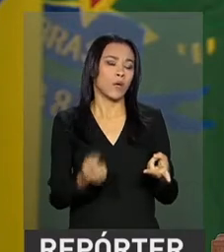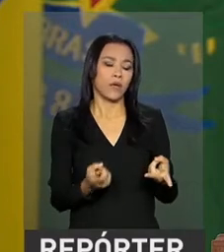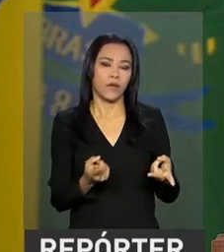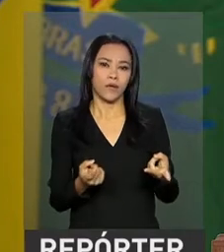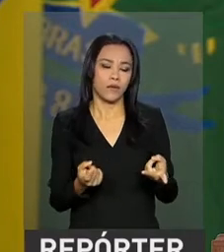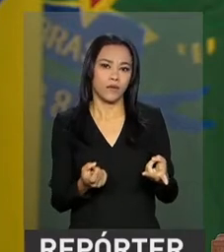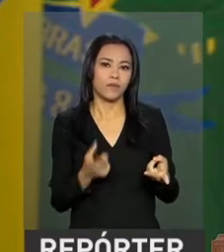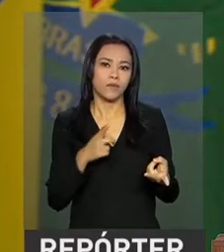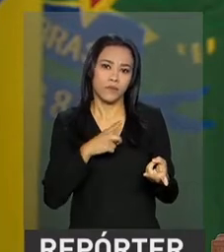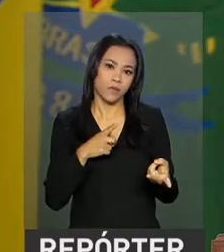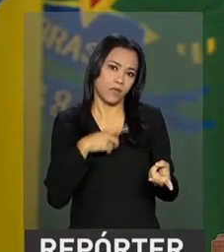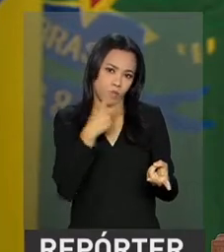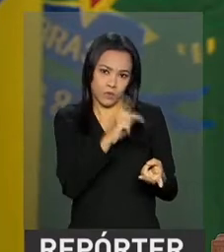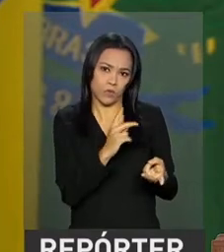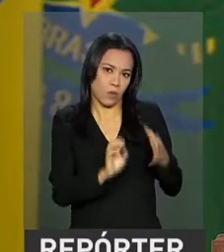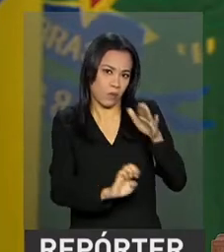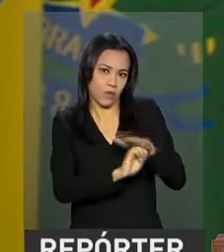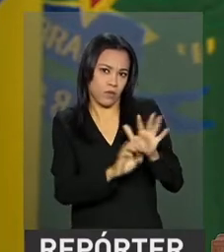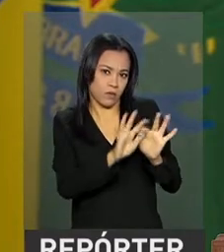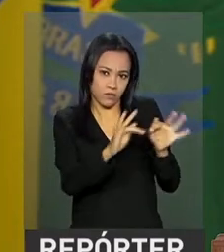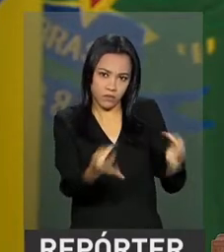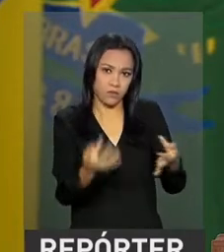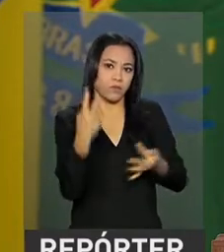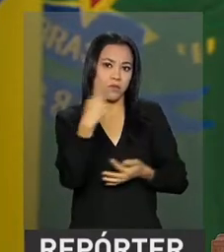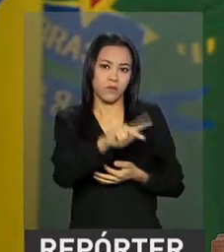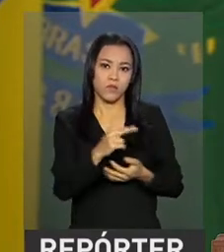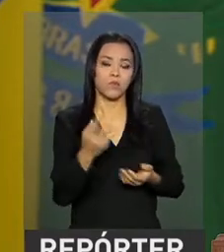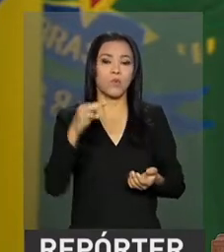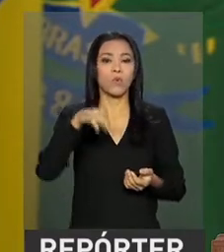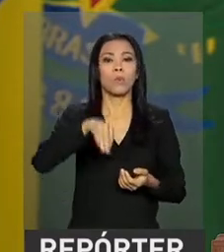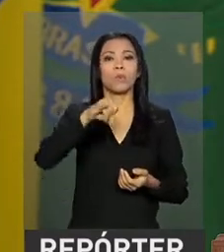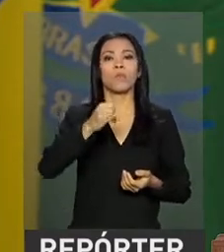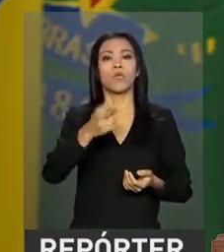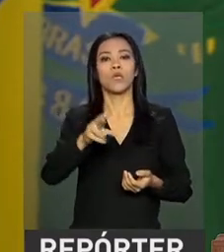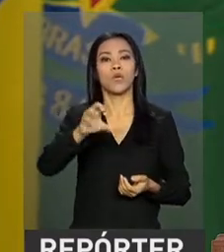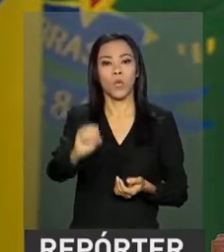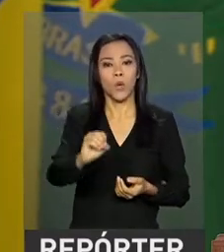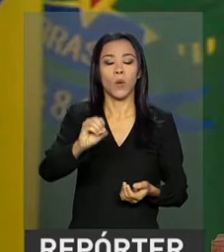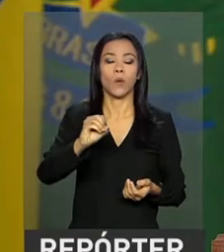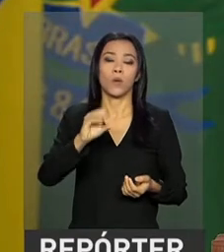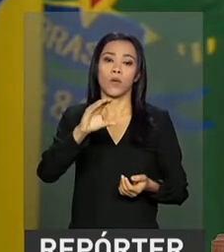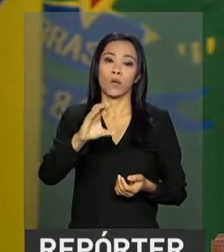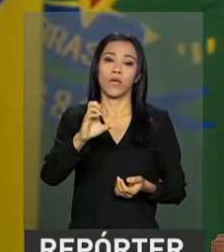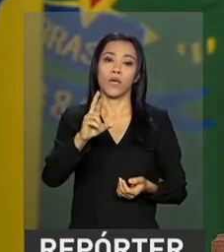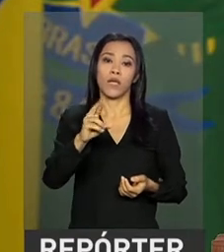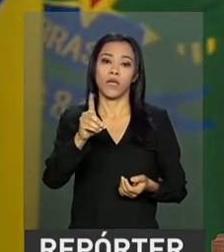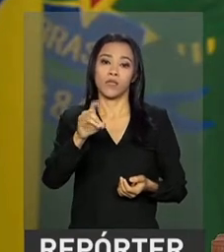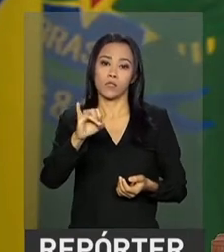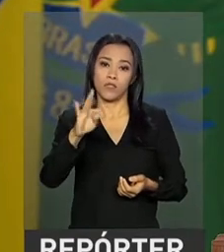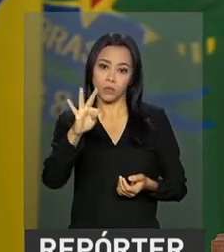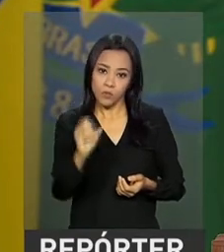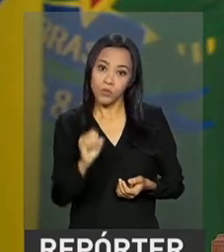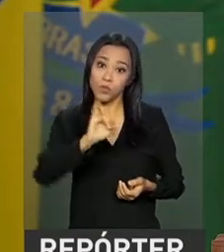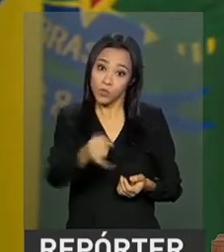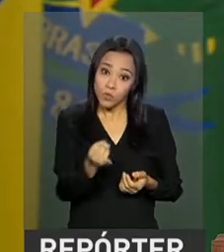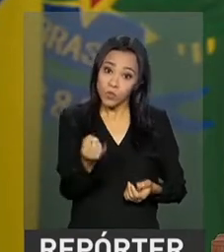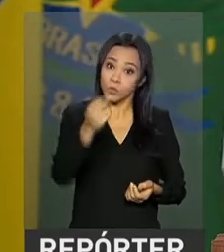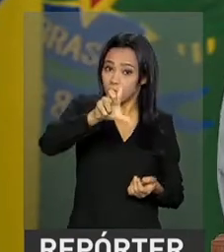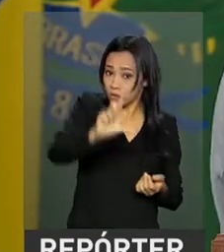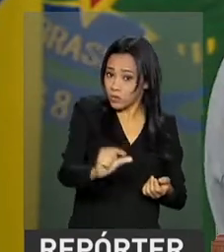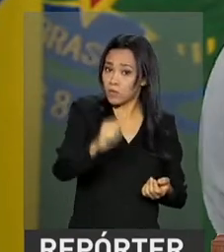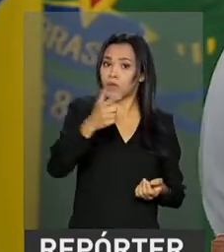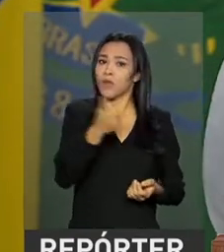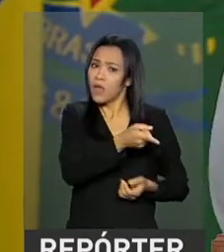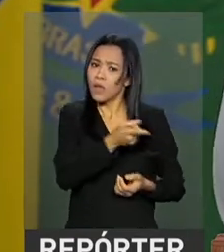estabelecimento é com o micro crédito com juros reduzidos não é ele não vai deixar de